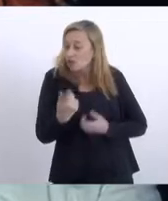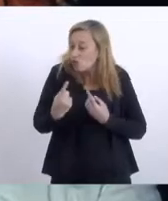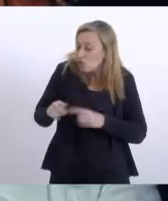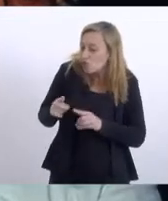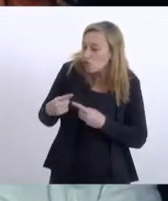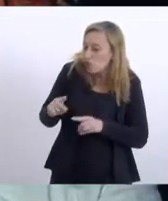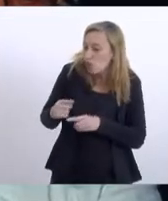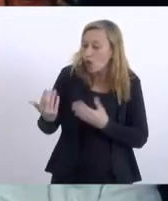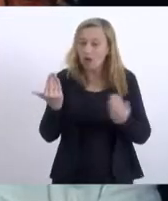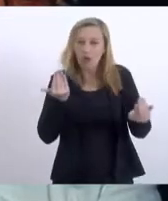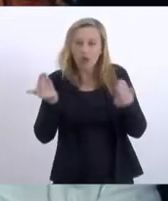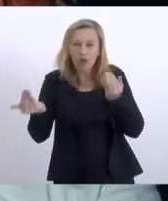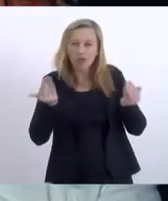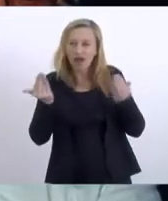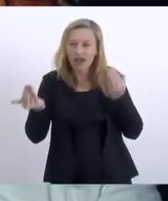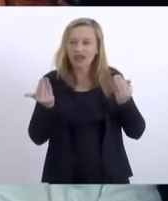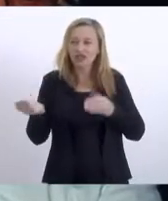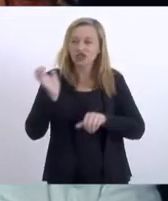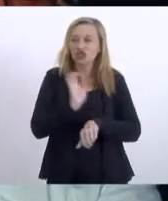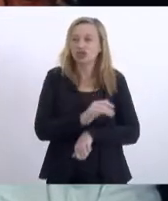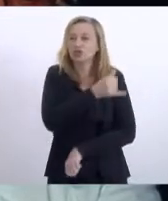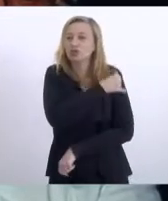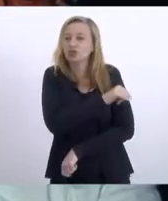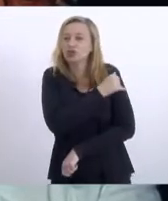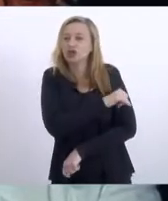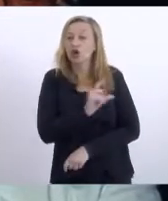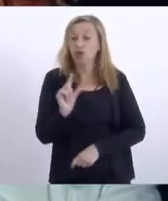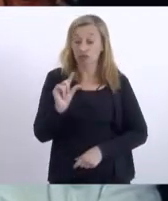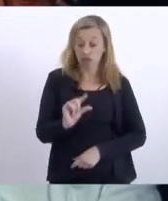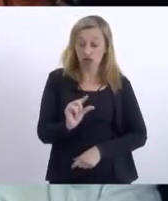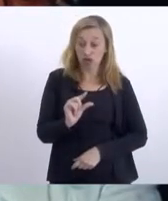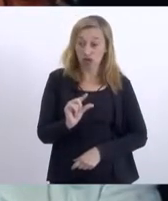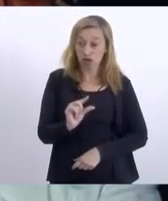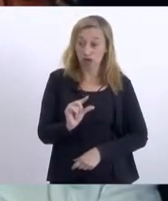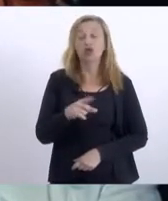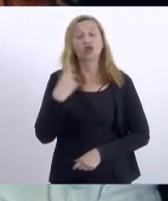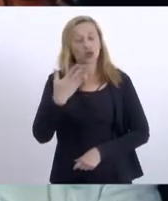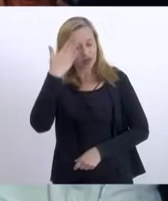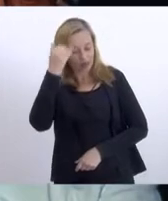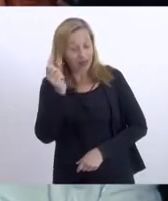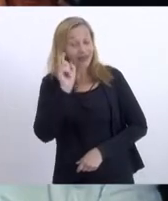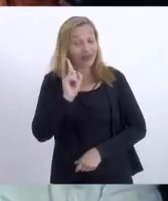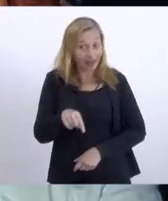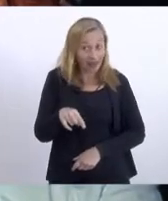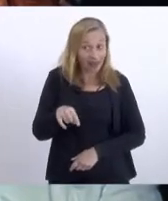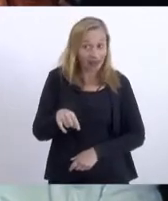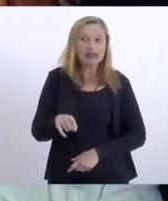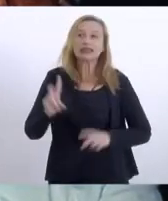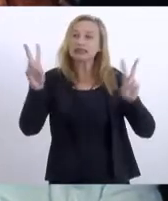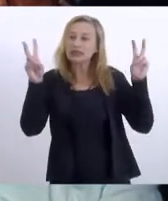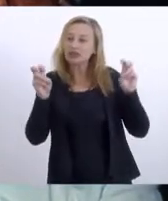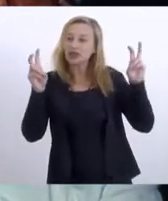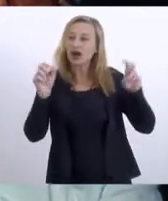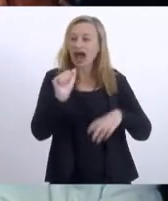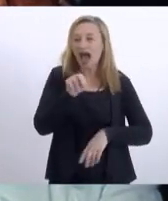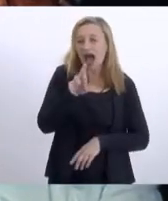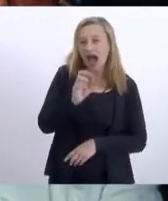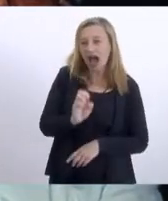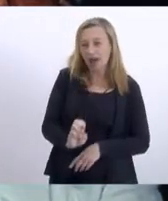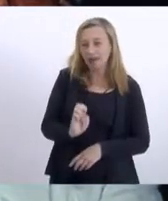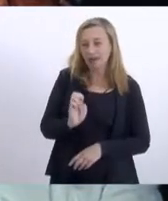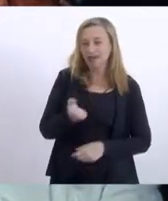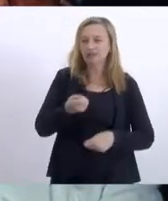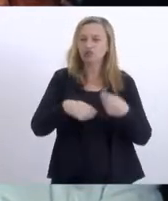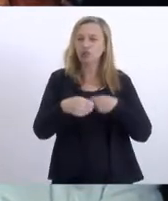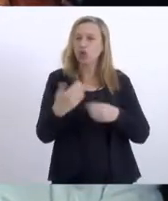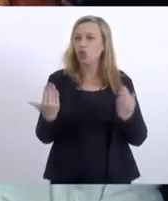provocação, uma comparação do Estado do Rio de Janeiro, tão pequeno quanto nós sabemos que é, nessa questão de agro. Eu podia fazer